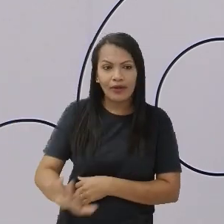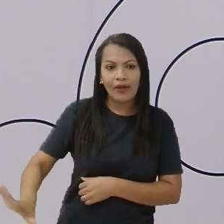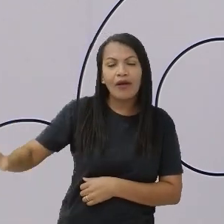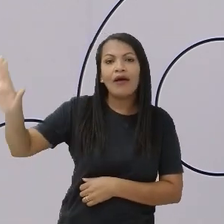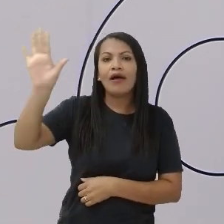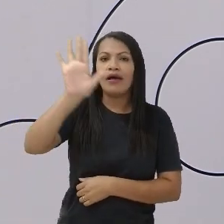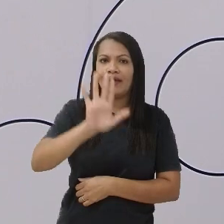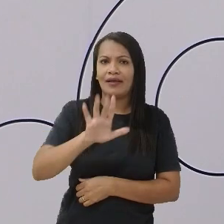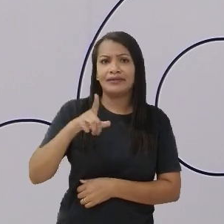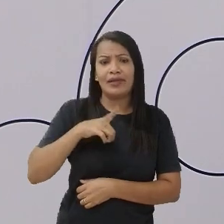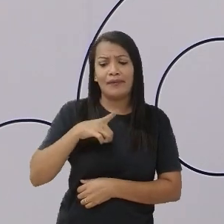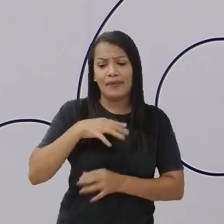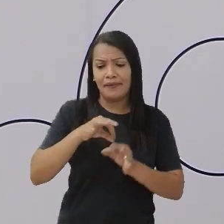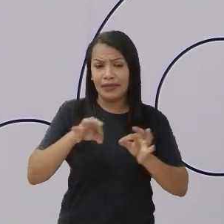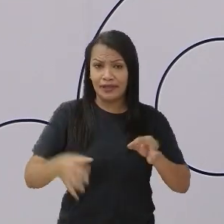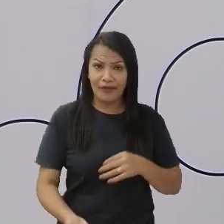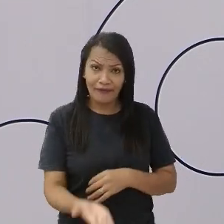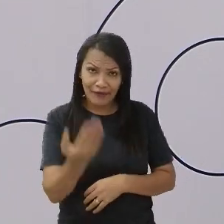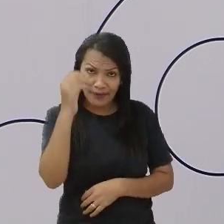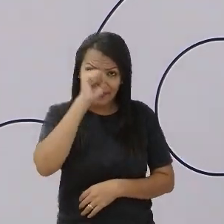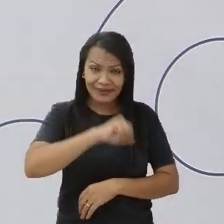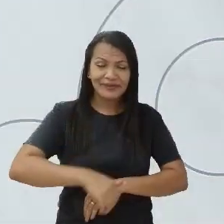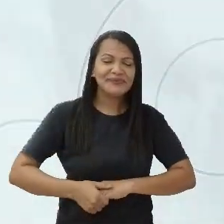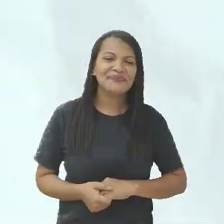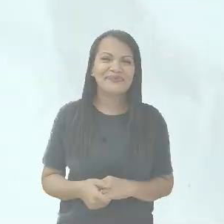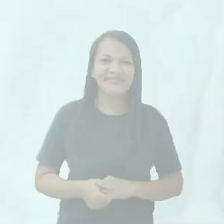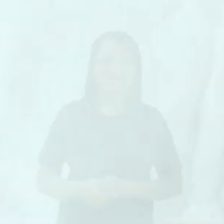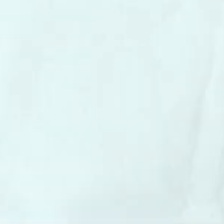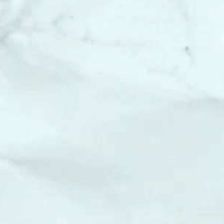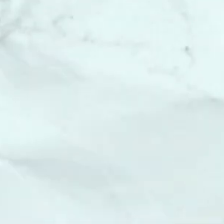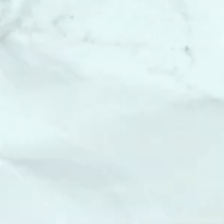medidas não convencionais. Simbora!